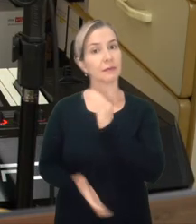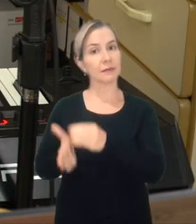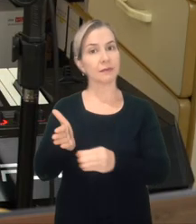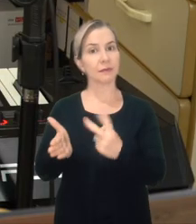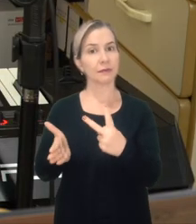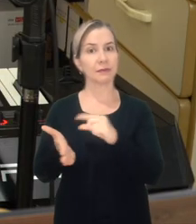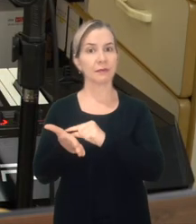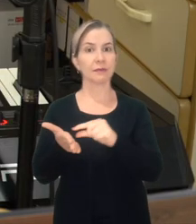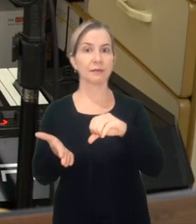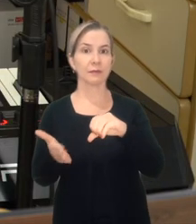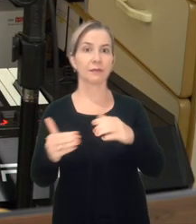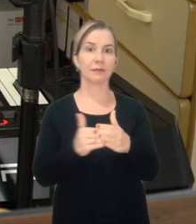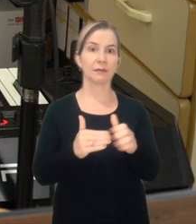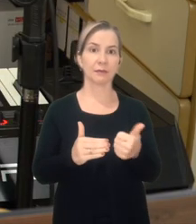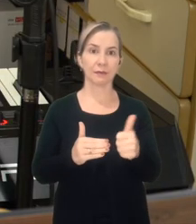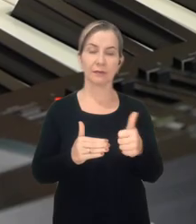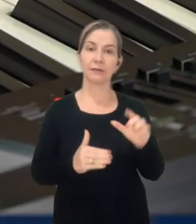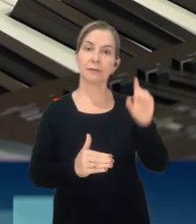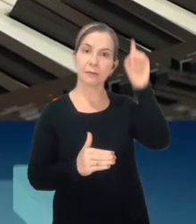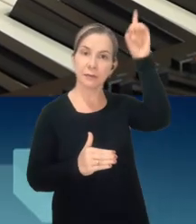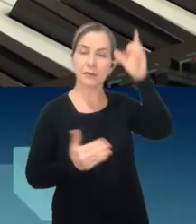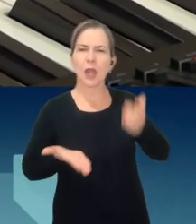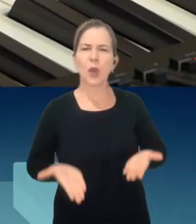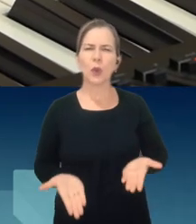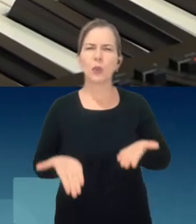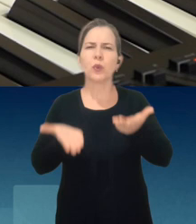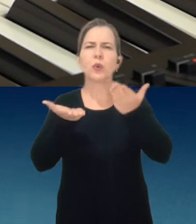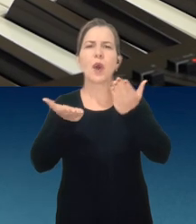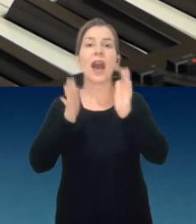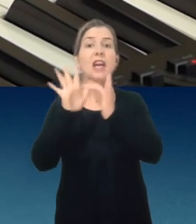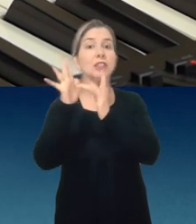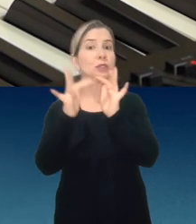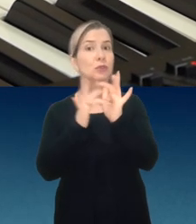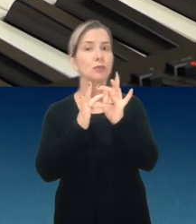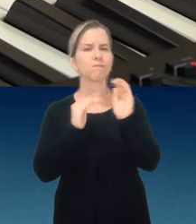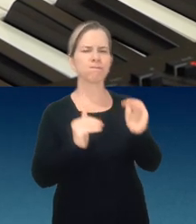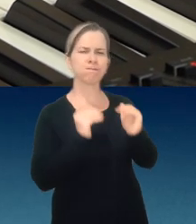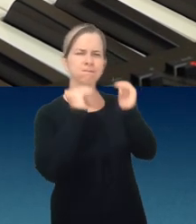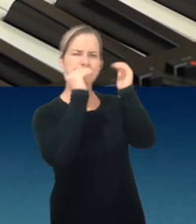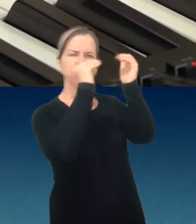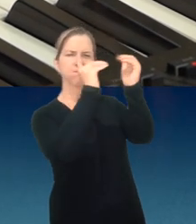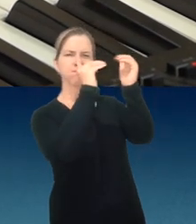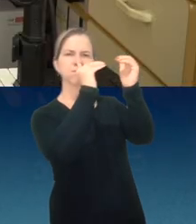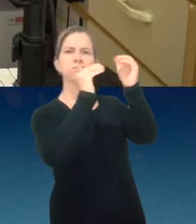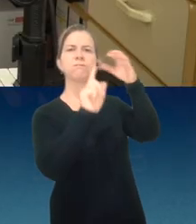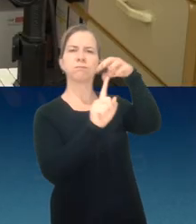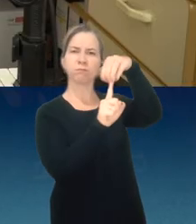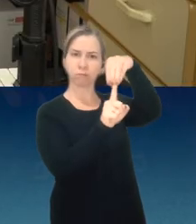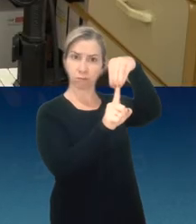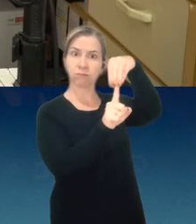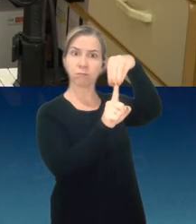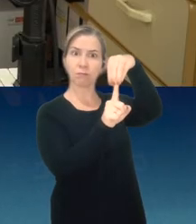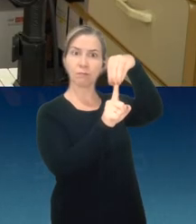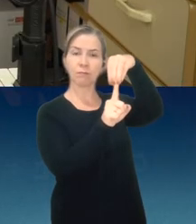Filipenses 2, 9 a 11 diz assim: Por isso Deus também o exaltou com soberania e lhe deu um nome que